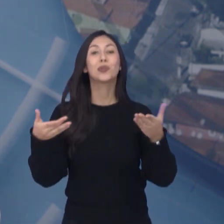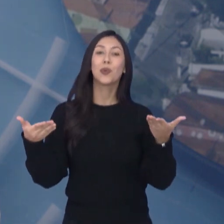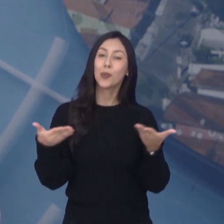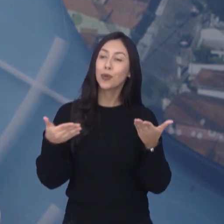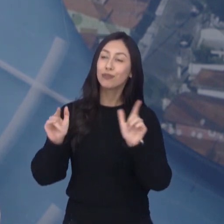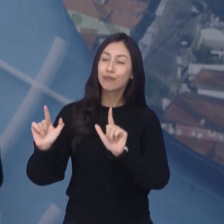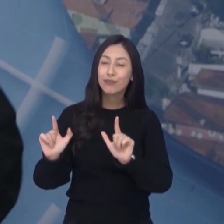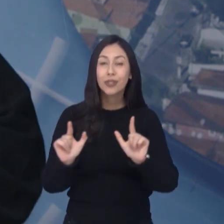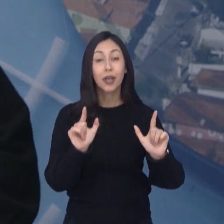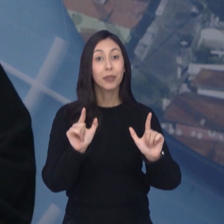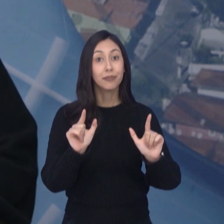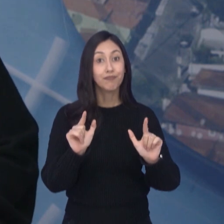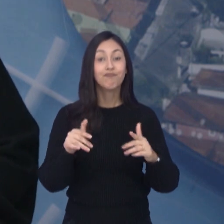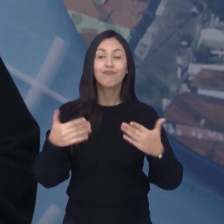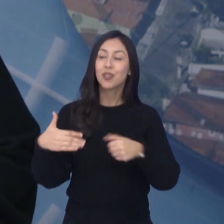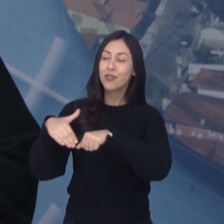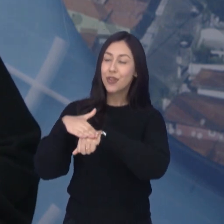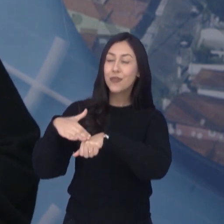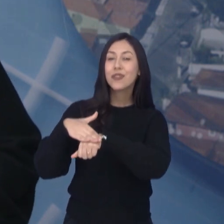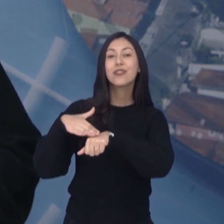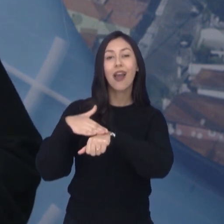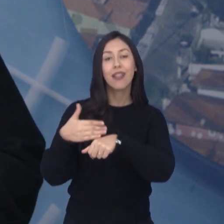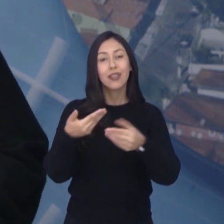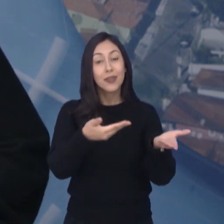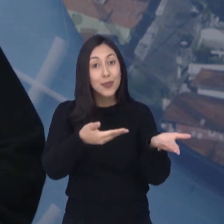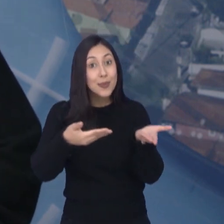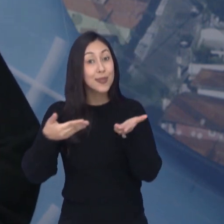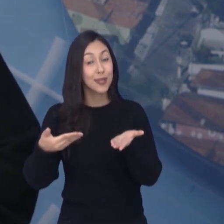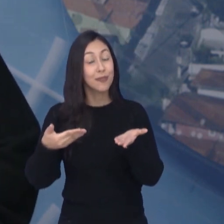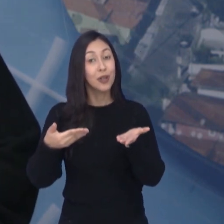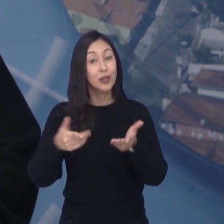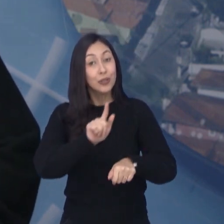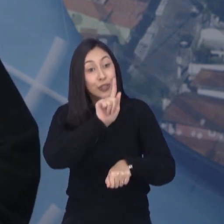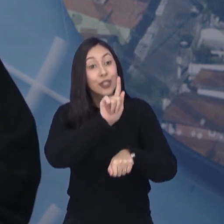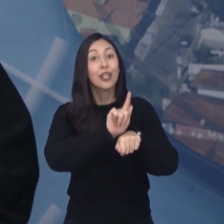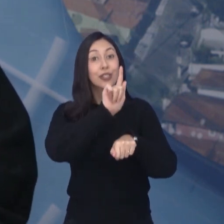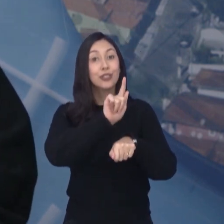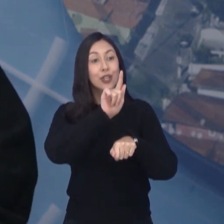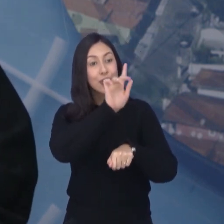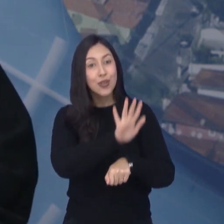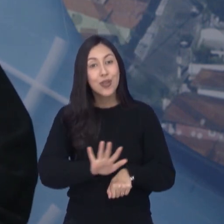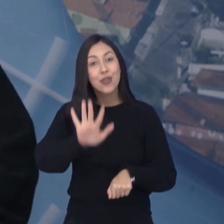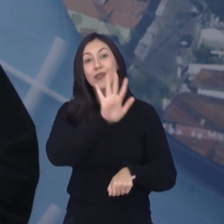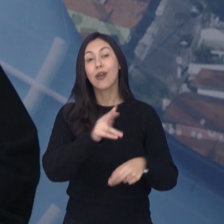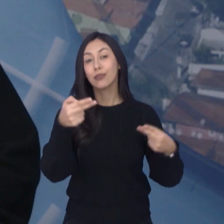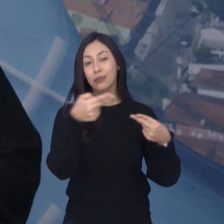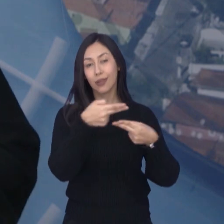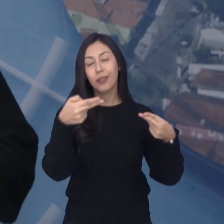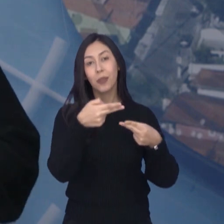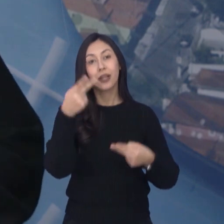de hoje. E para falar deste assunto, eu recebo aqui no estúdio o gerente regional do Sebrae São